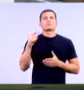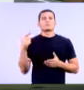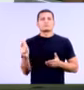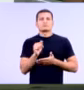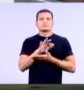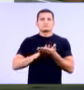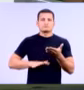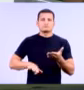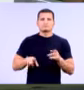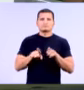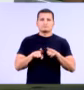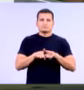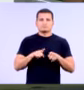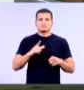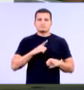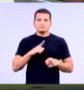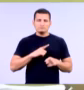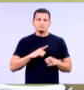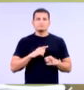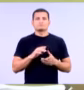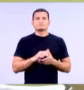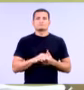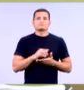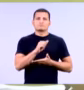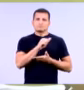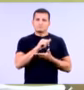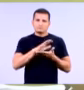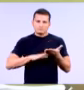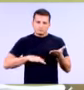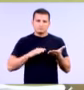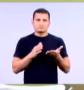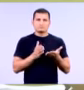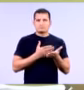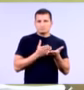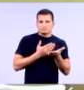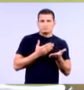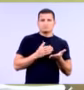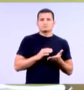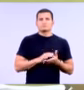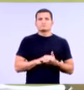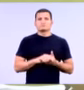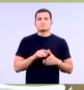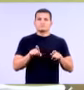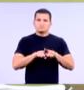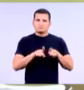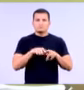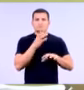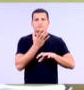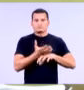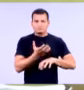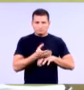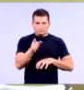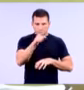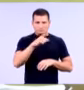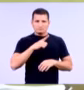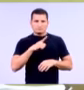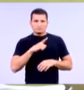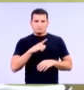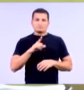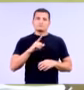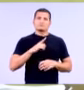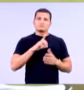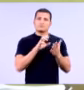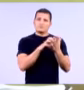professora Anabela? Nós temos os textos didáticos, os livros, o caderno da disciplina que você tem essa característica,